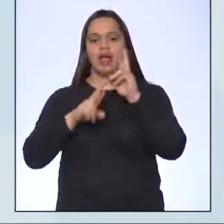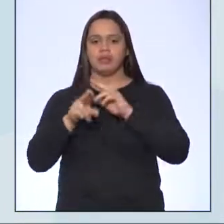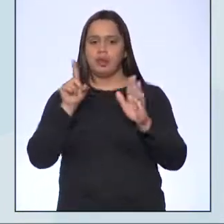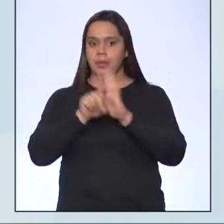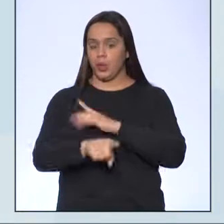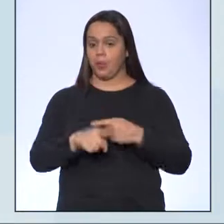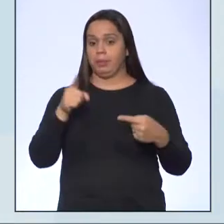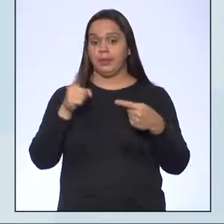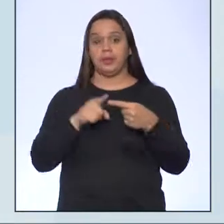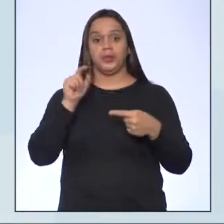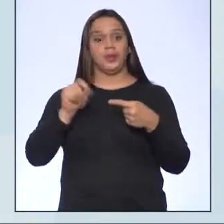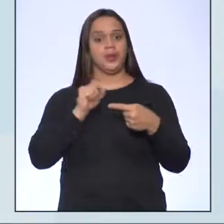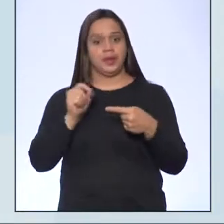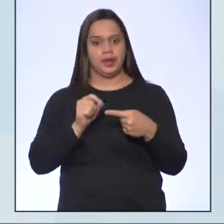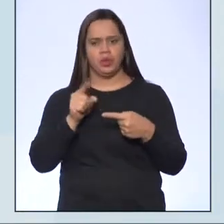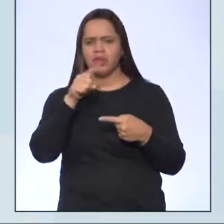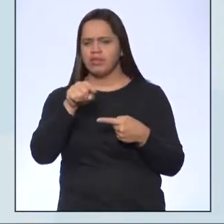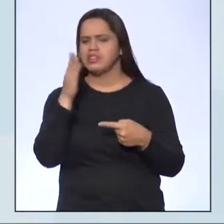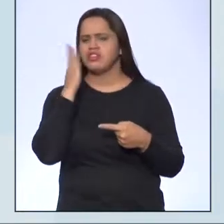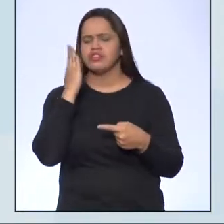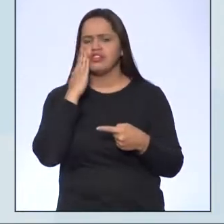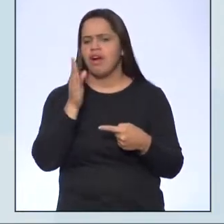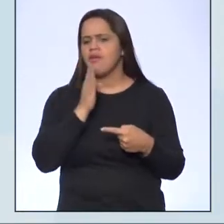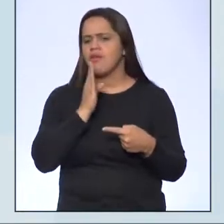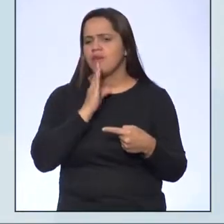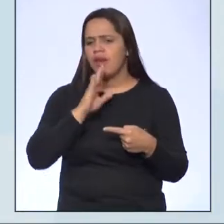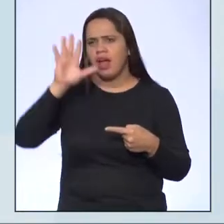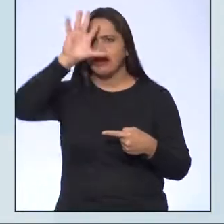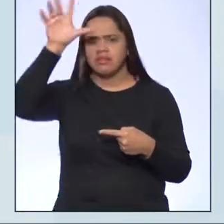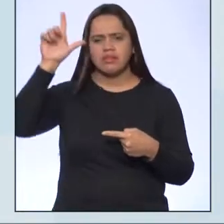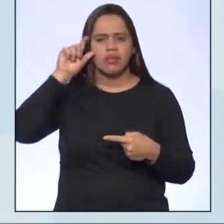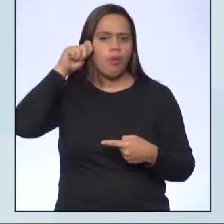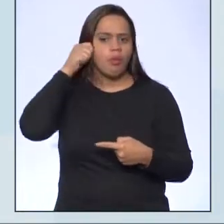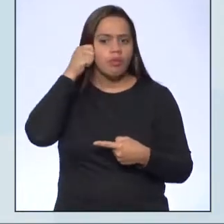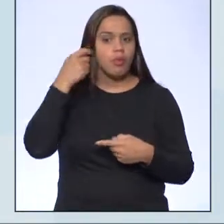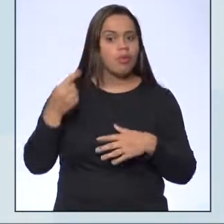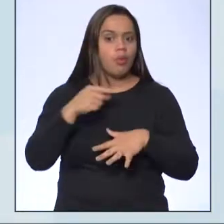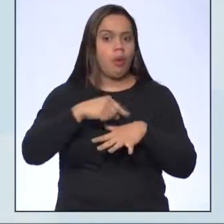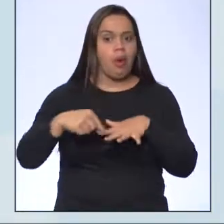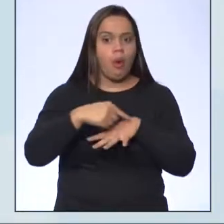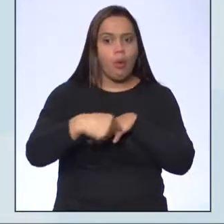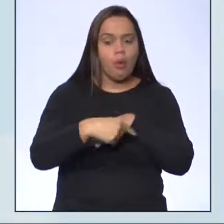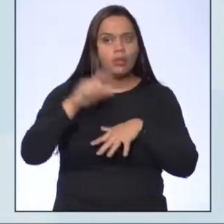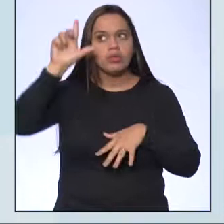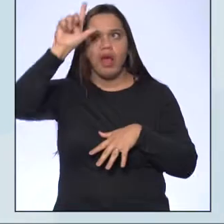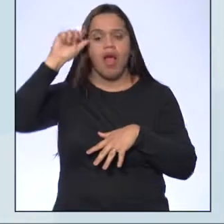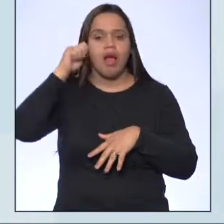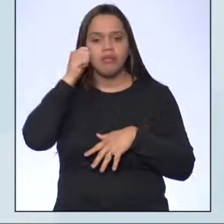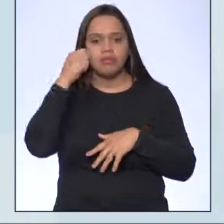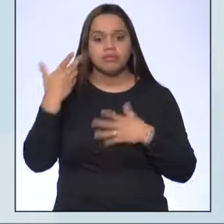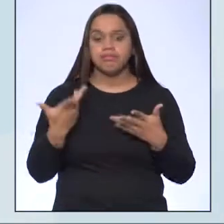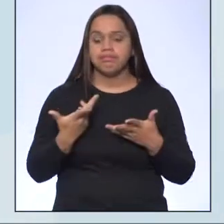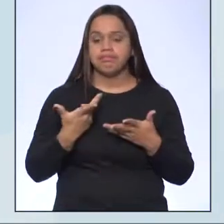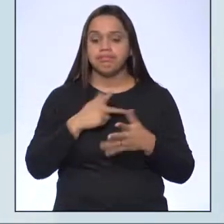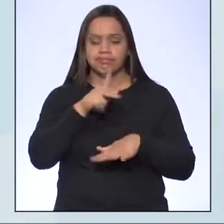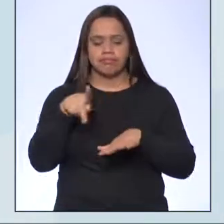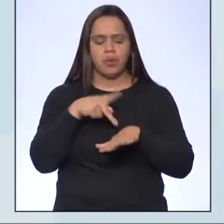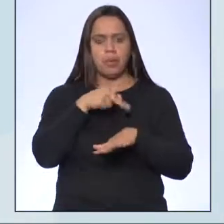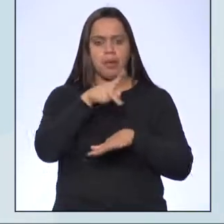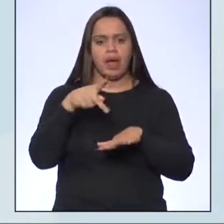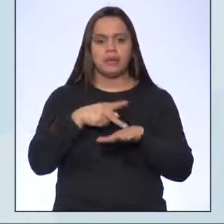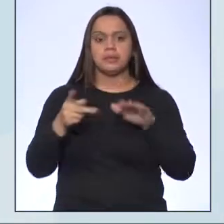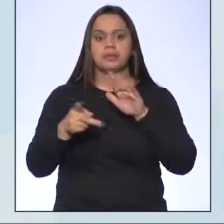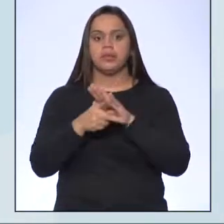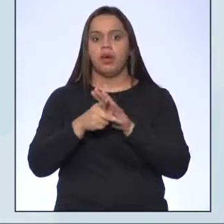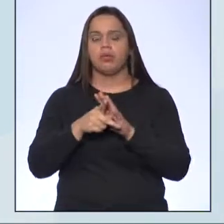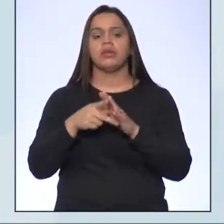primeira delas é: o que você já sabe sobre o continente africano? A segunda: quais países você se lembra que fazem